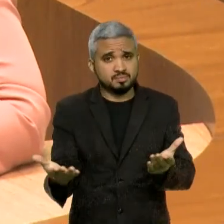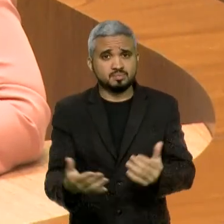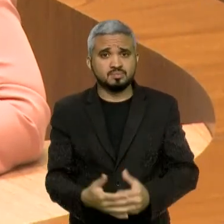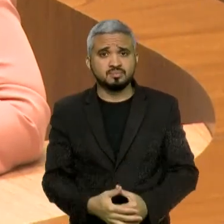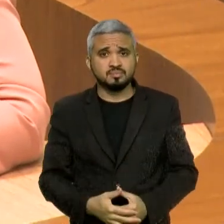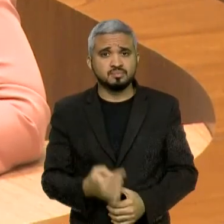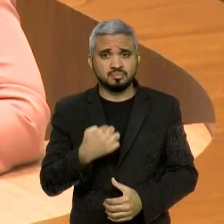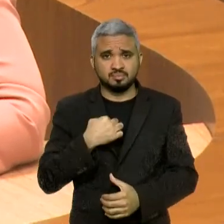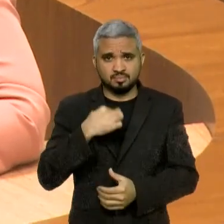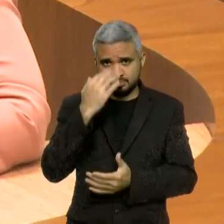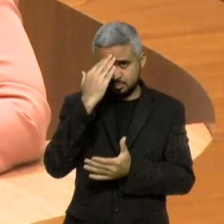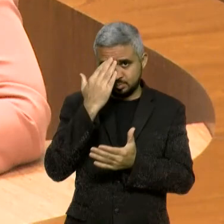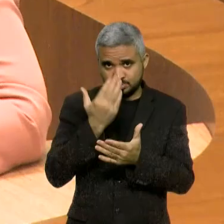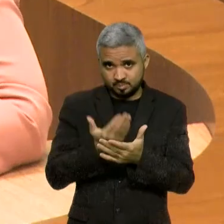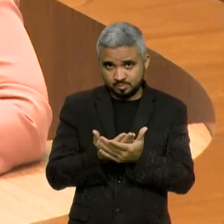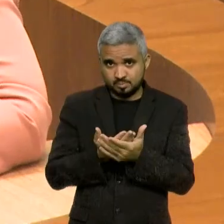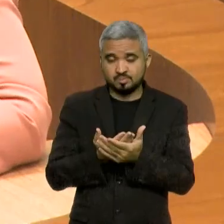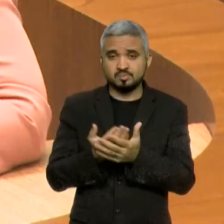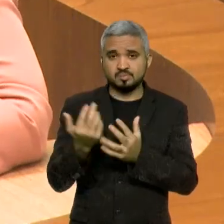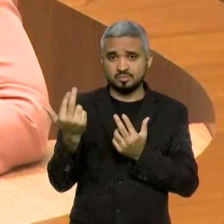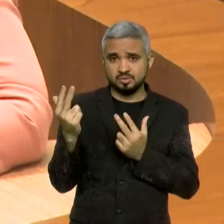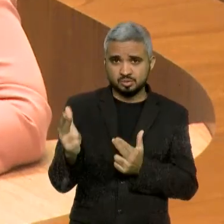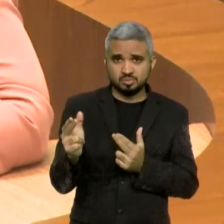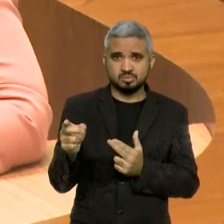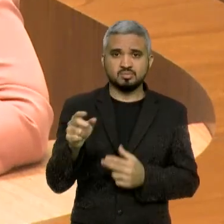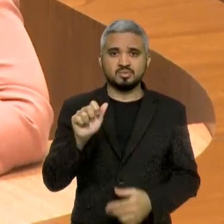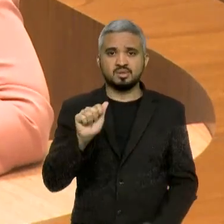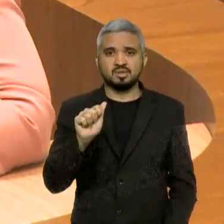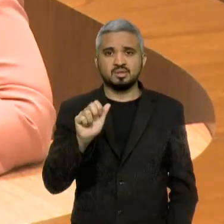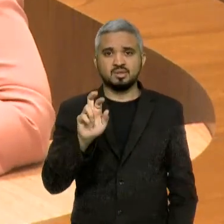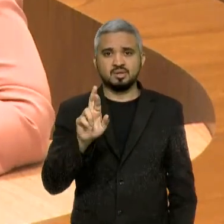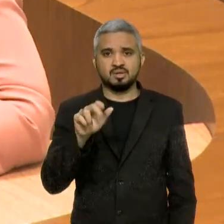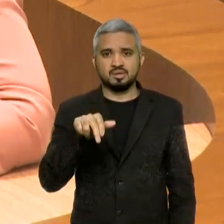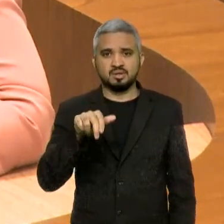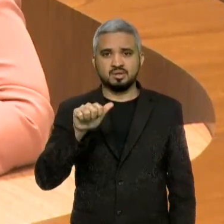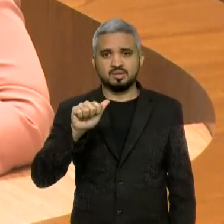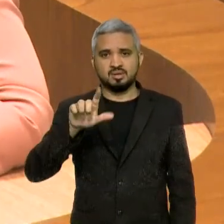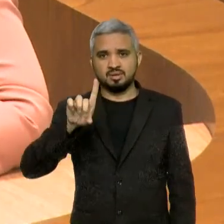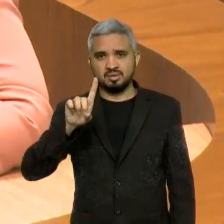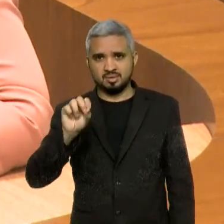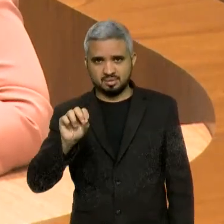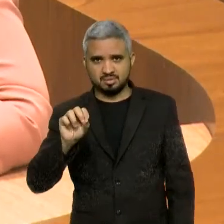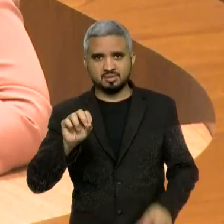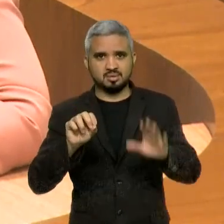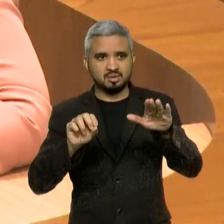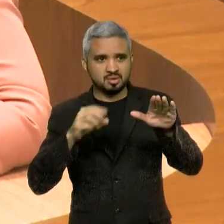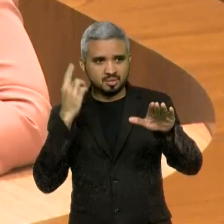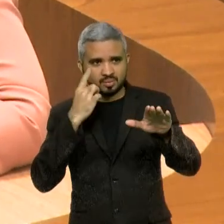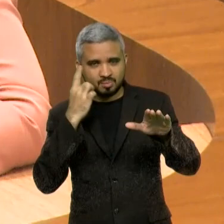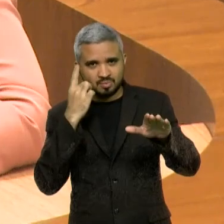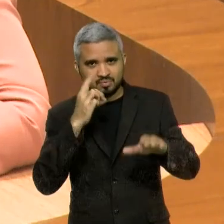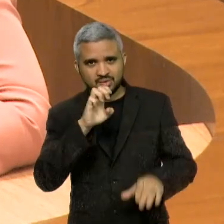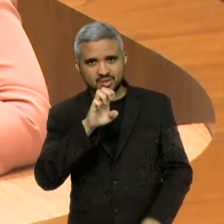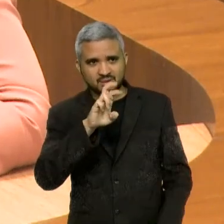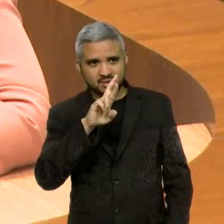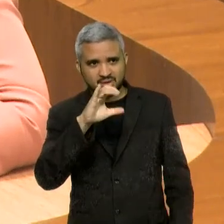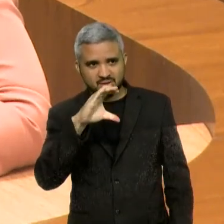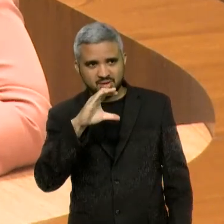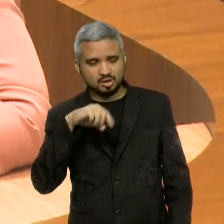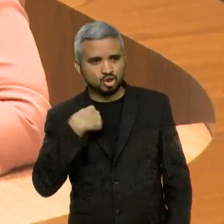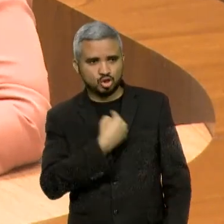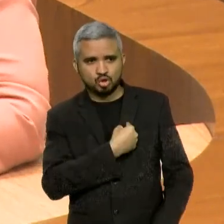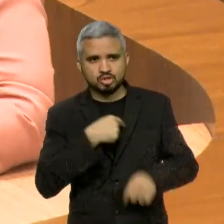como Doutor Arnaldo nós todos Deputado Eric Deputado Wellington temos que nos inconformar com isso